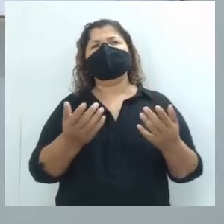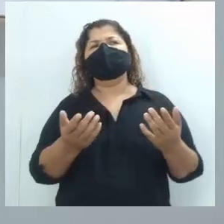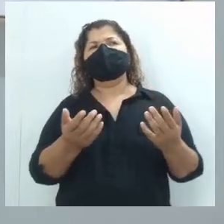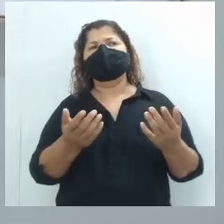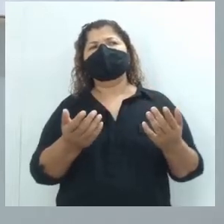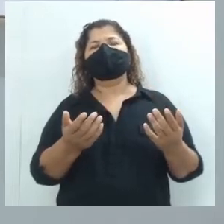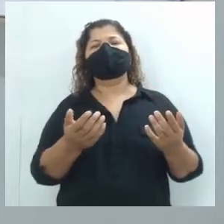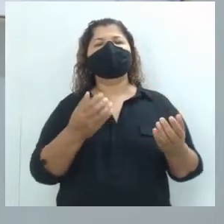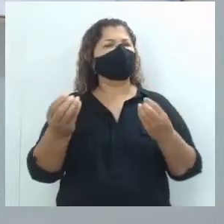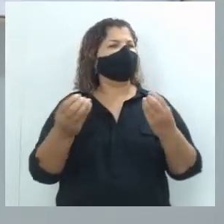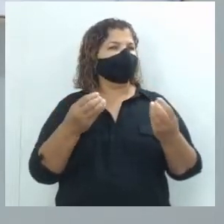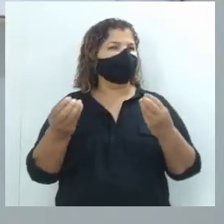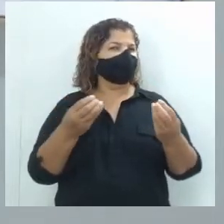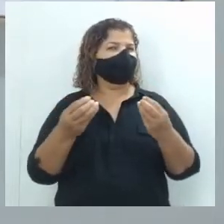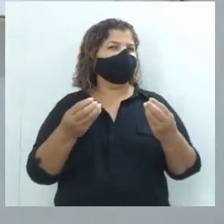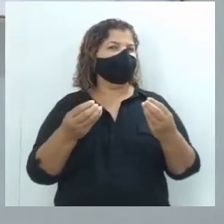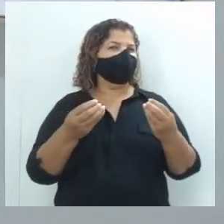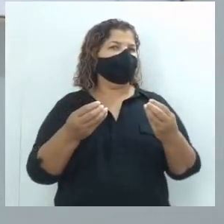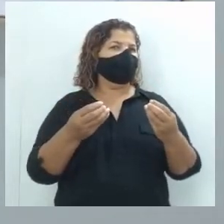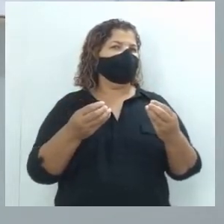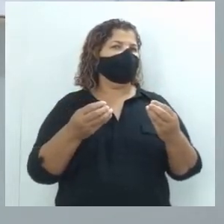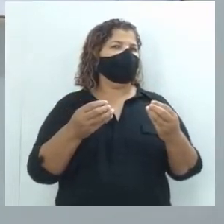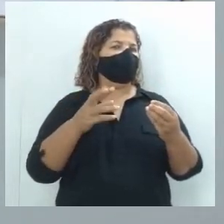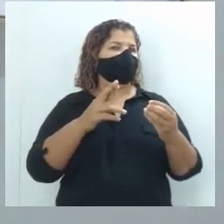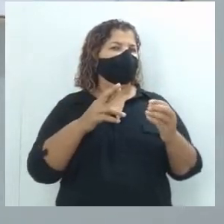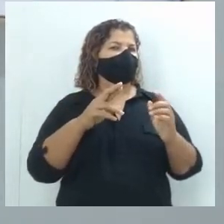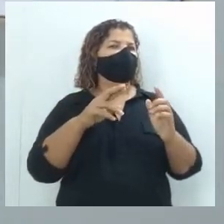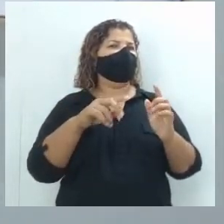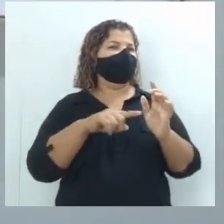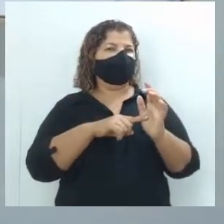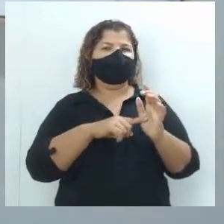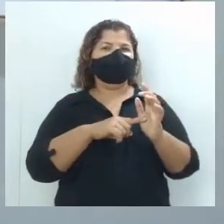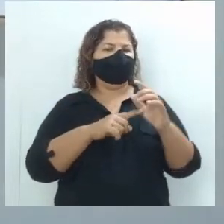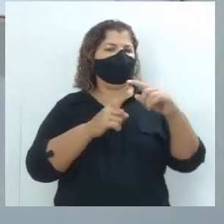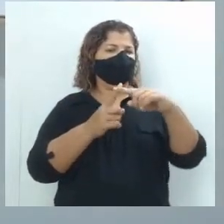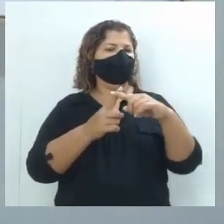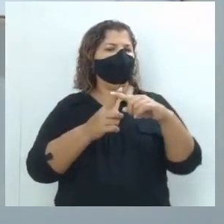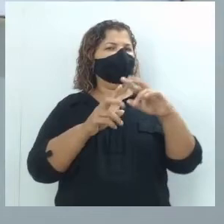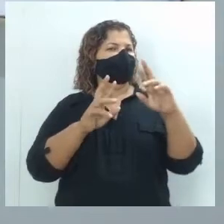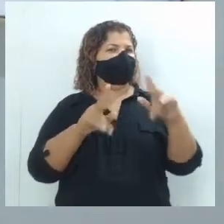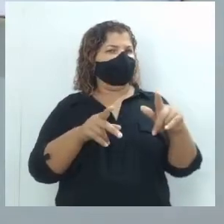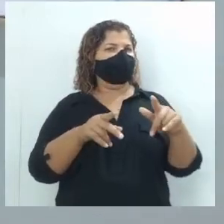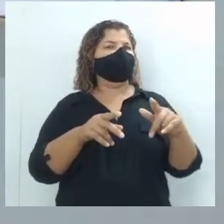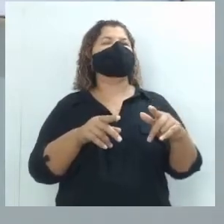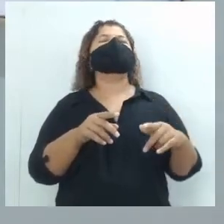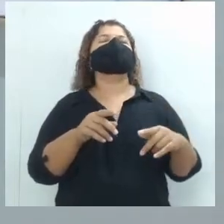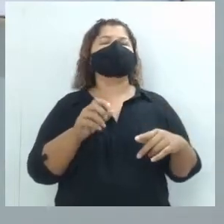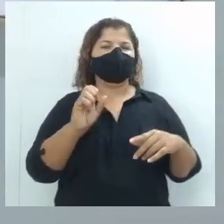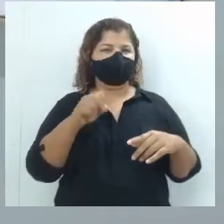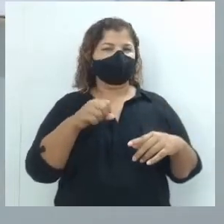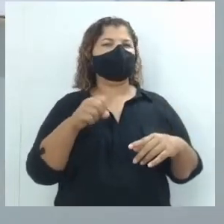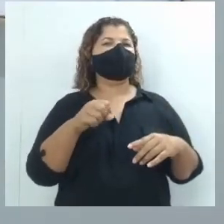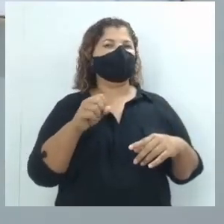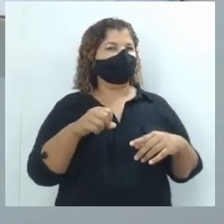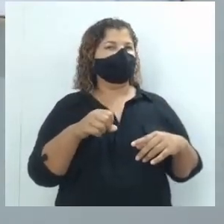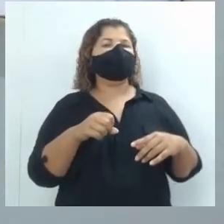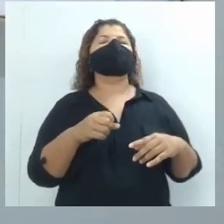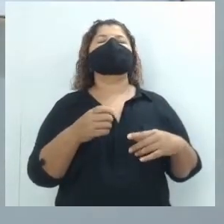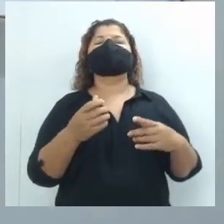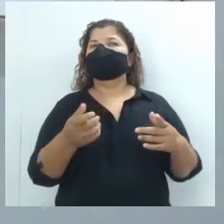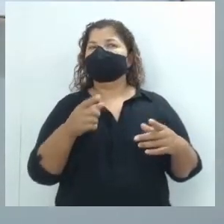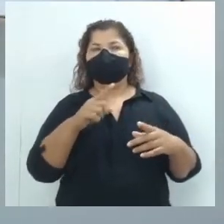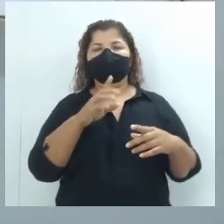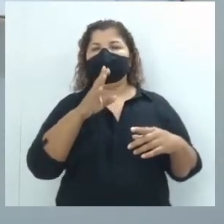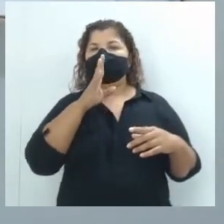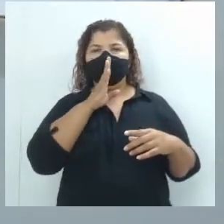Andrei, esse RNA negativo, ele funciona como positivo? Não. Oxe, então esse RNA negativo não produz proteína, não.